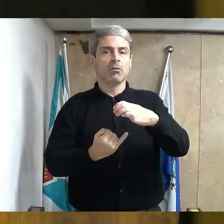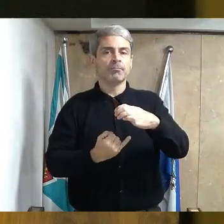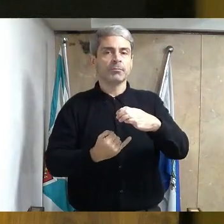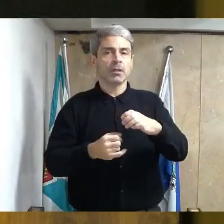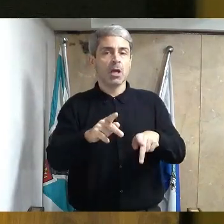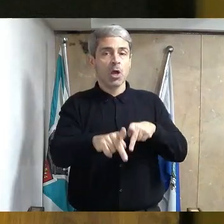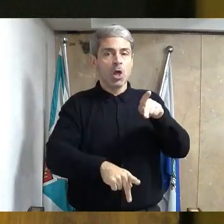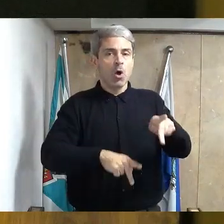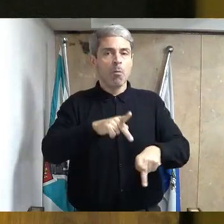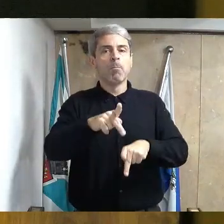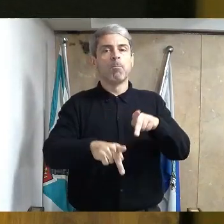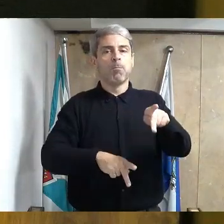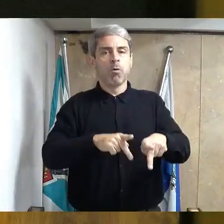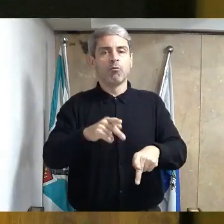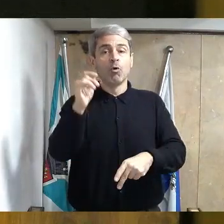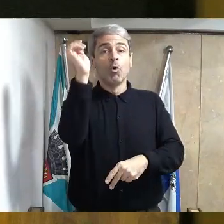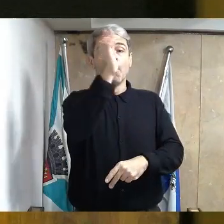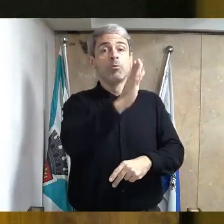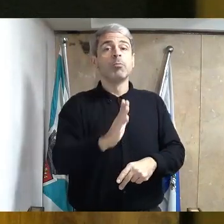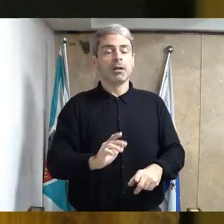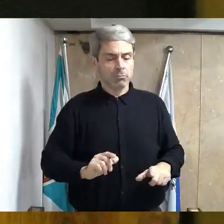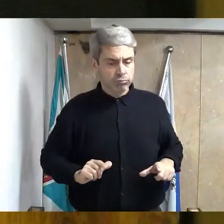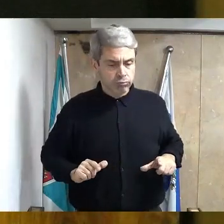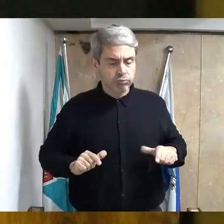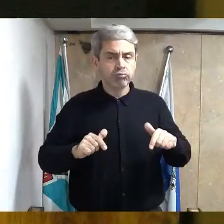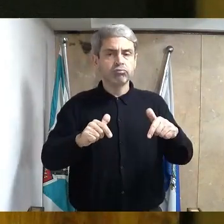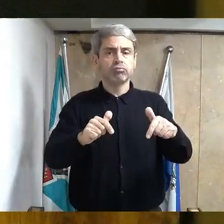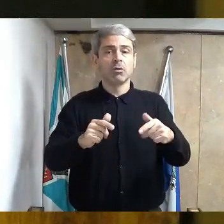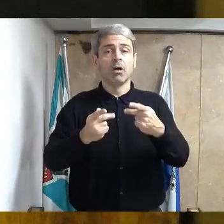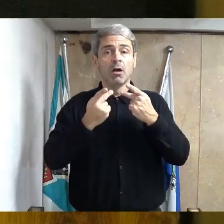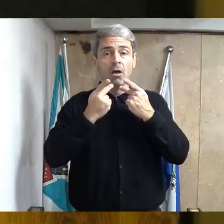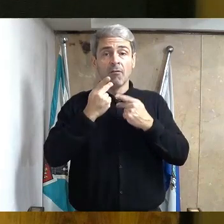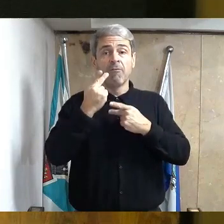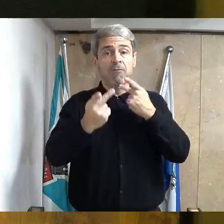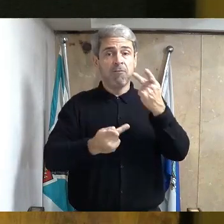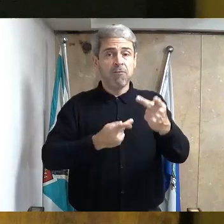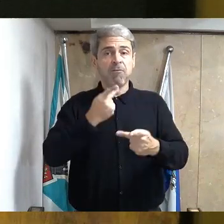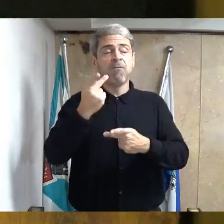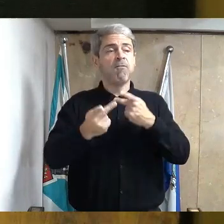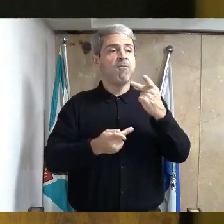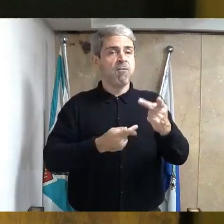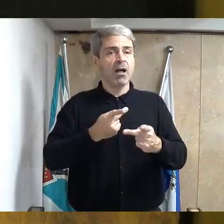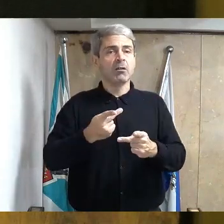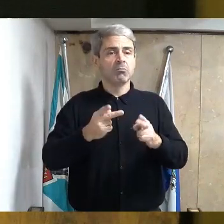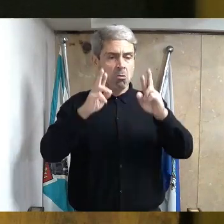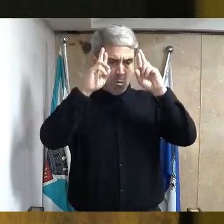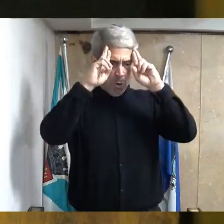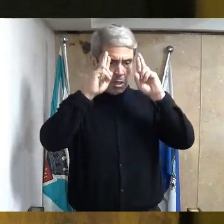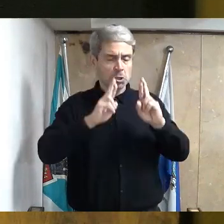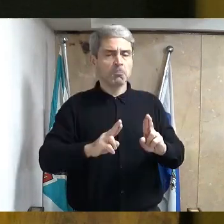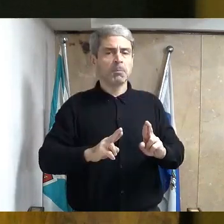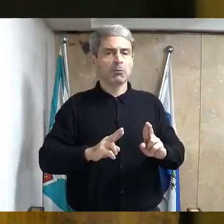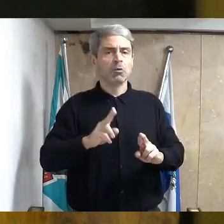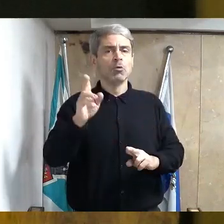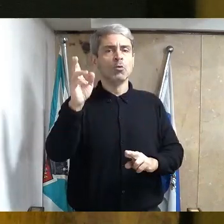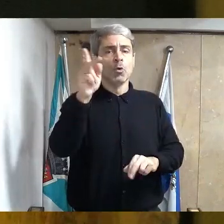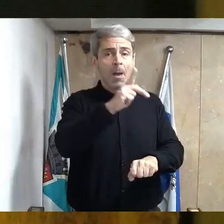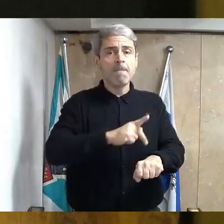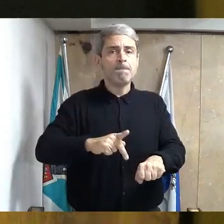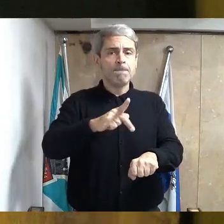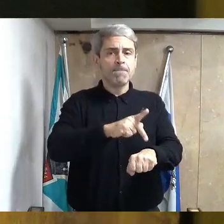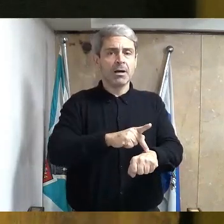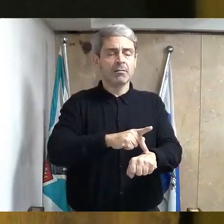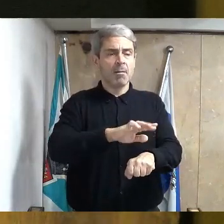se levantando e dizendo, porque eu desrespeito a esse país, nós somos mais